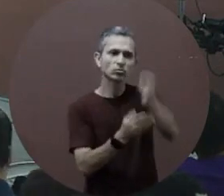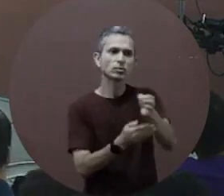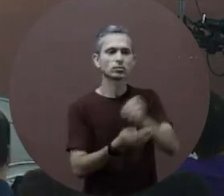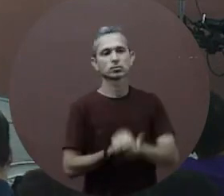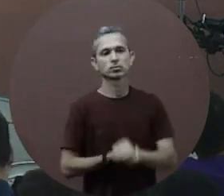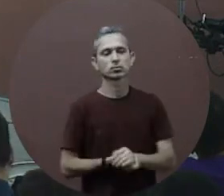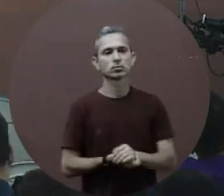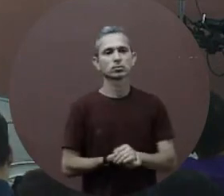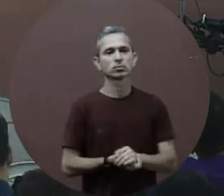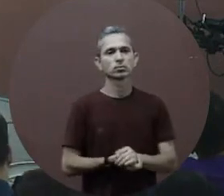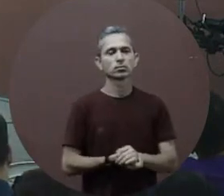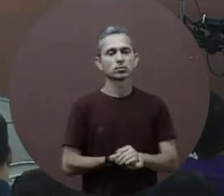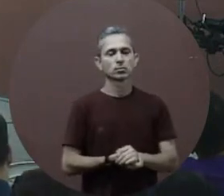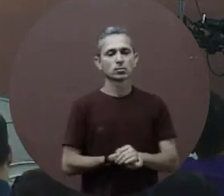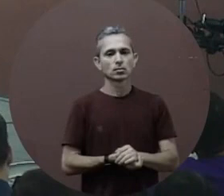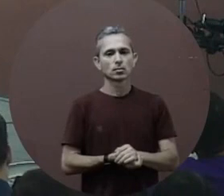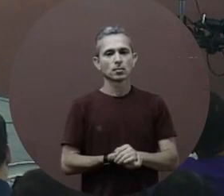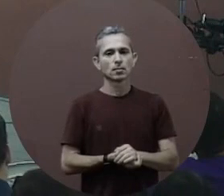Meus irmãos,